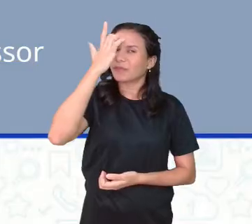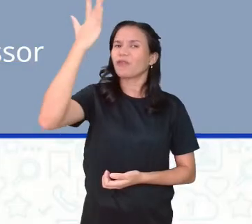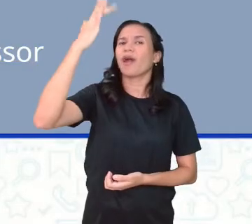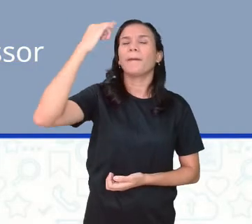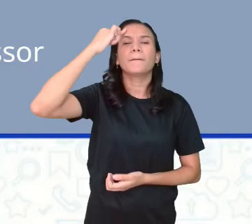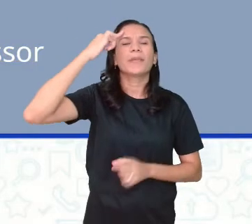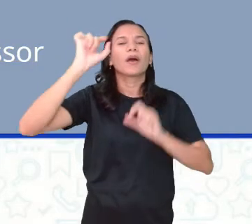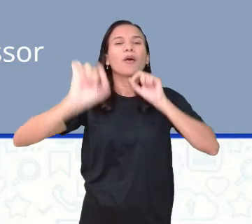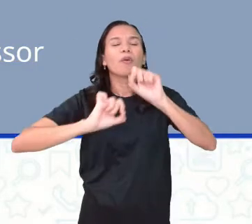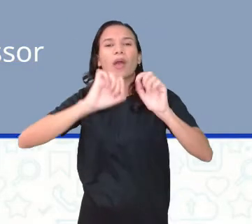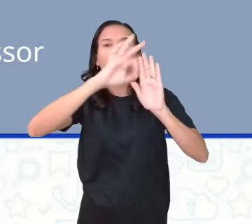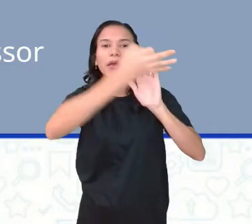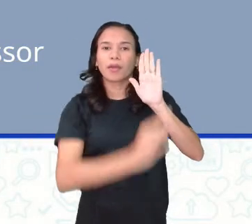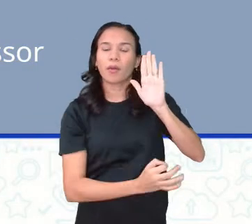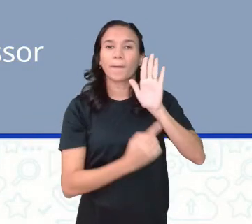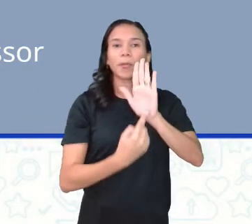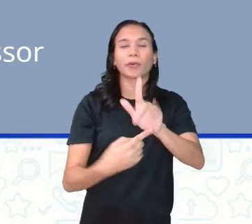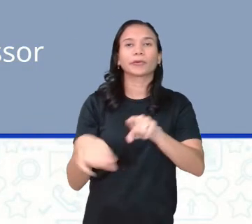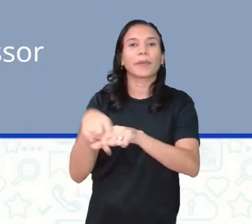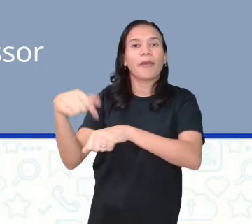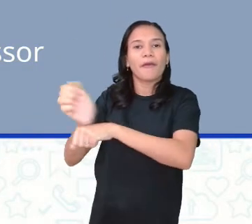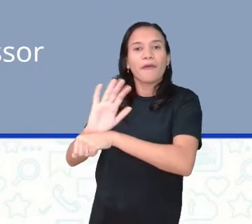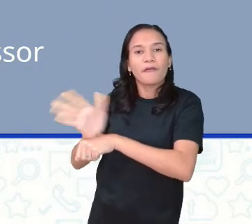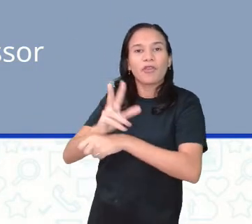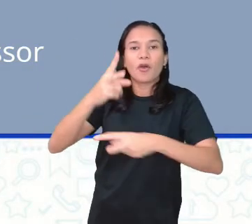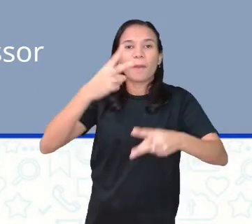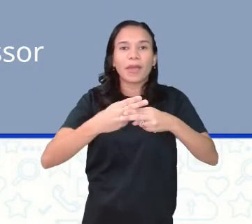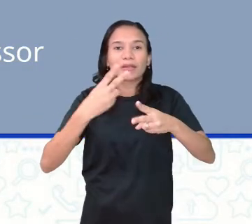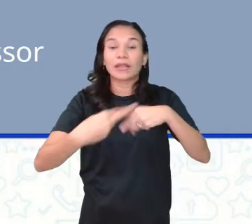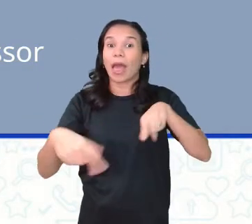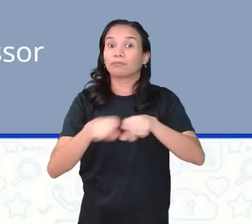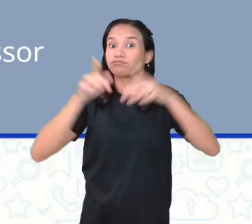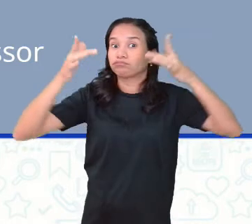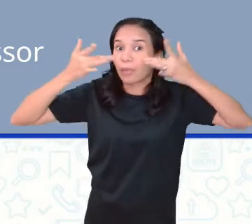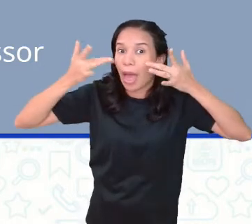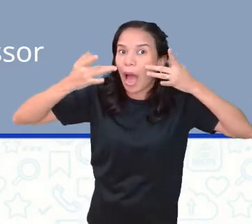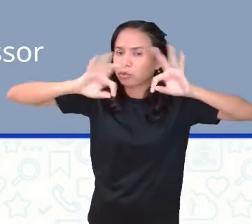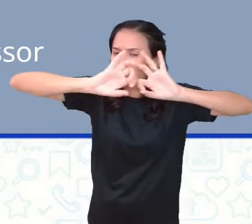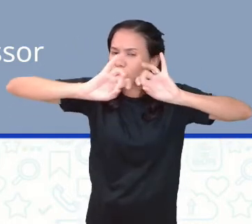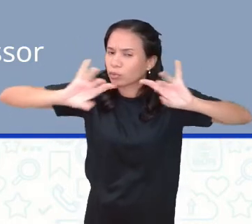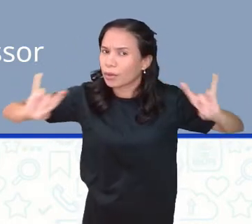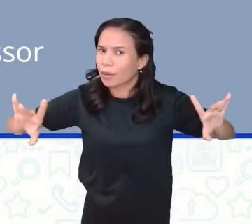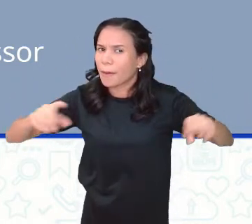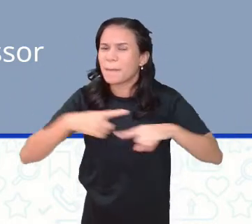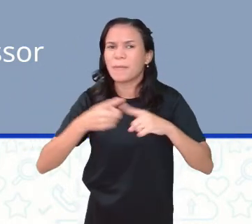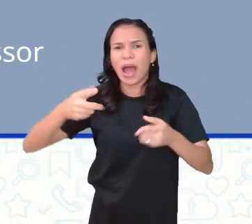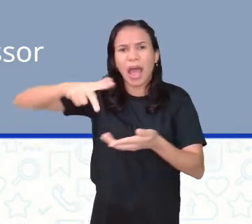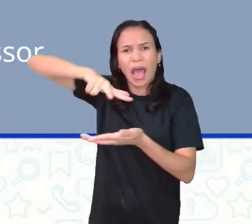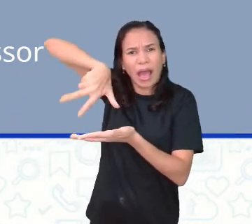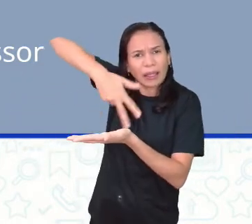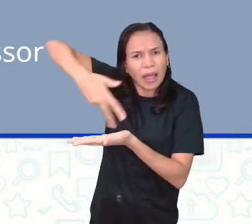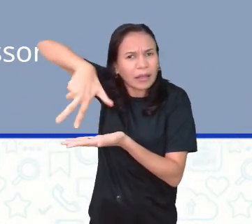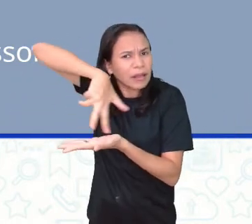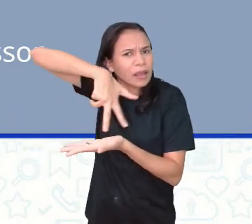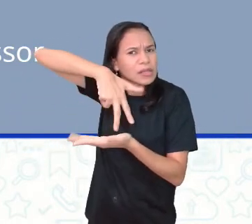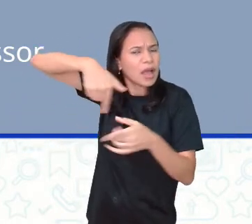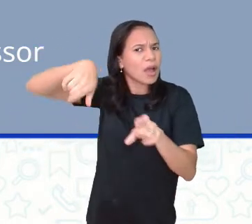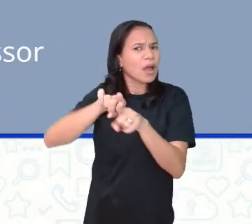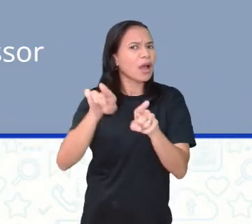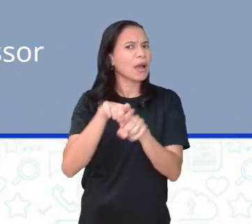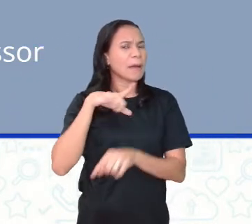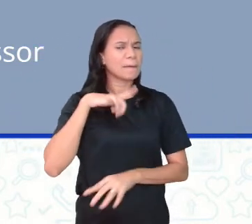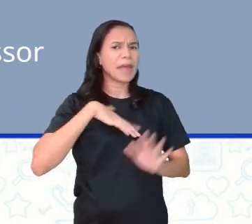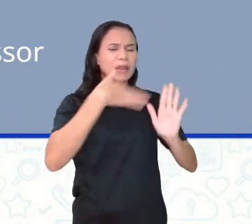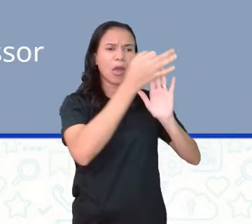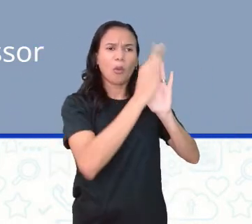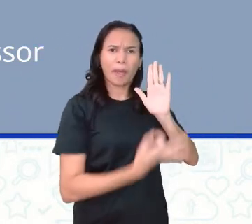que o enredo também aparece em filmes, em séries, no teatro e afins. Mas será que na dança, minha gente, também há um roteiro